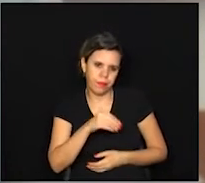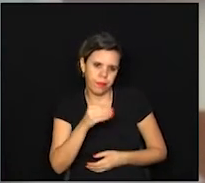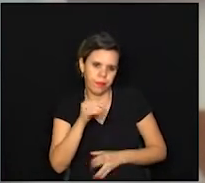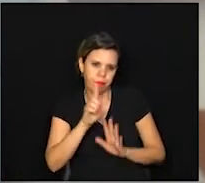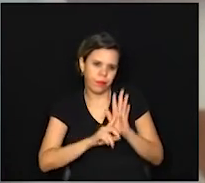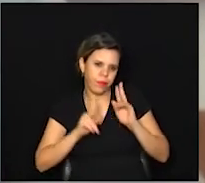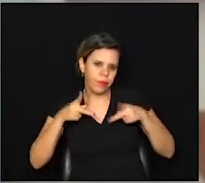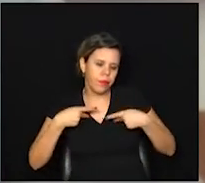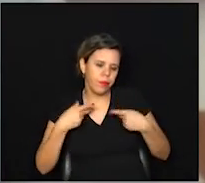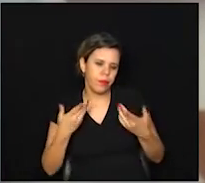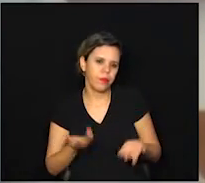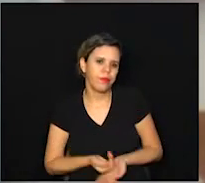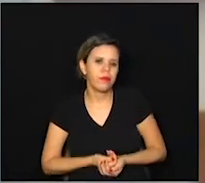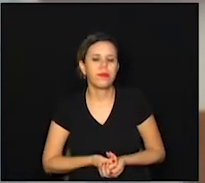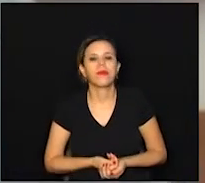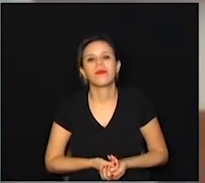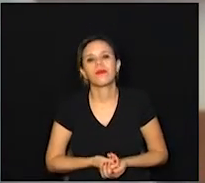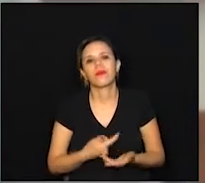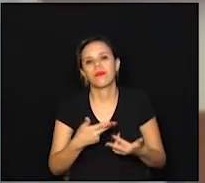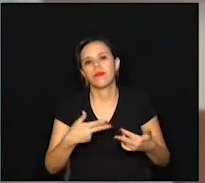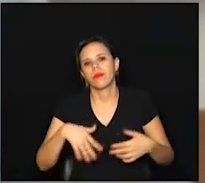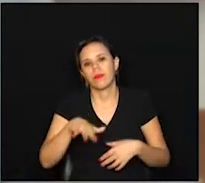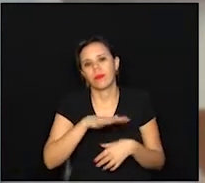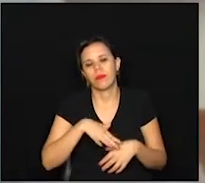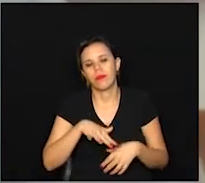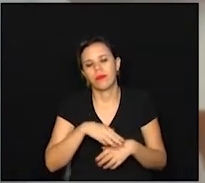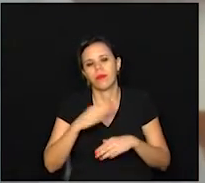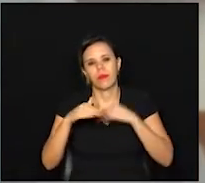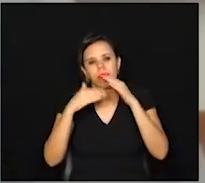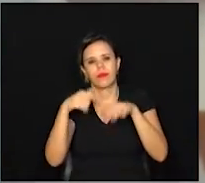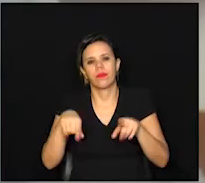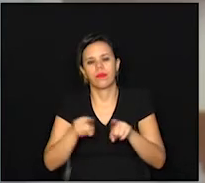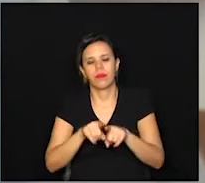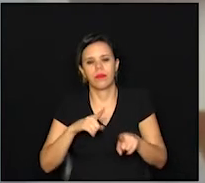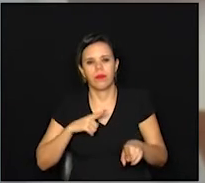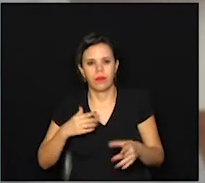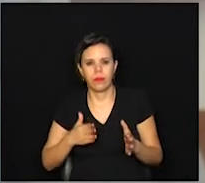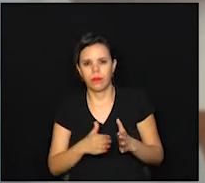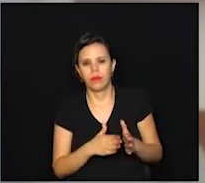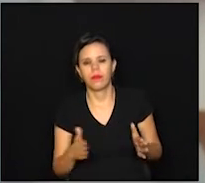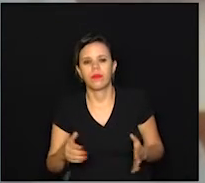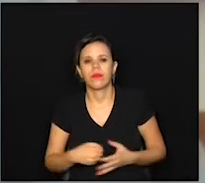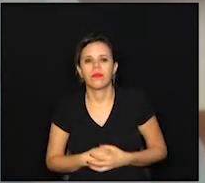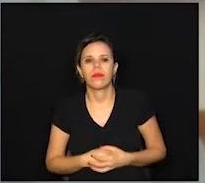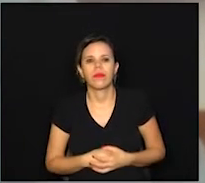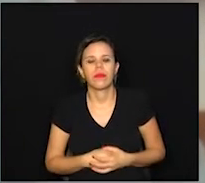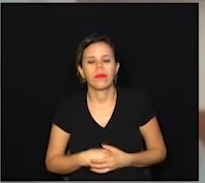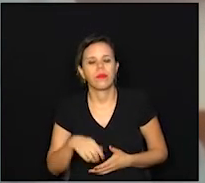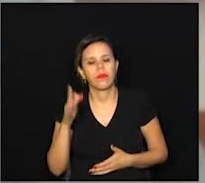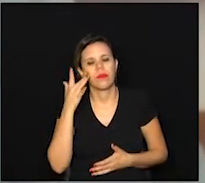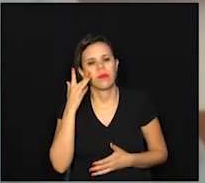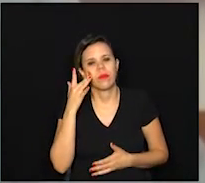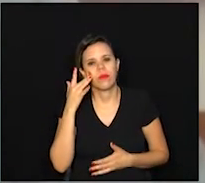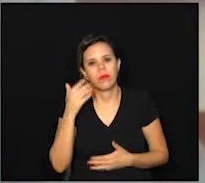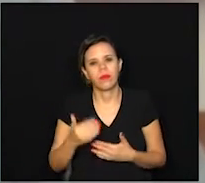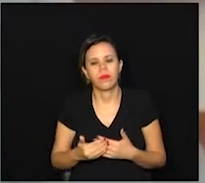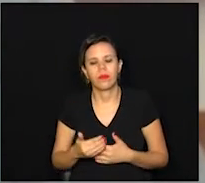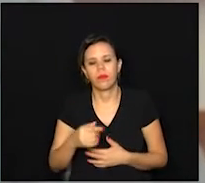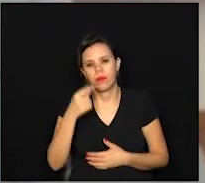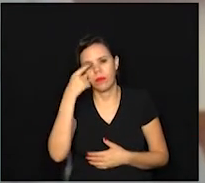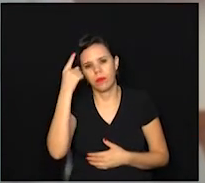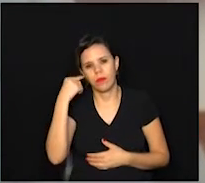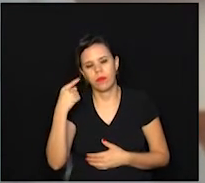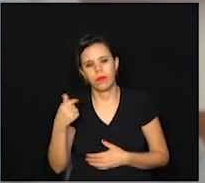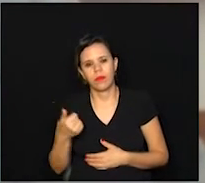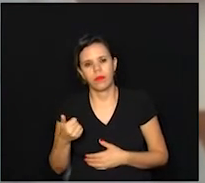direitos humanos e de tantas outros avanços que nós tivemos no último período. O que eu acho, presidenta Paola,